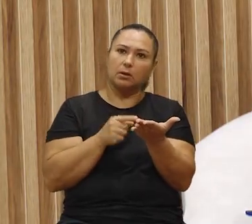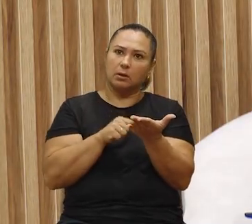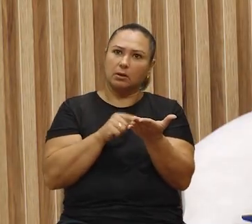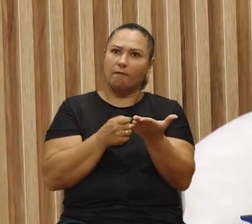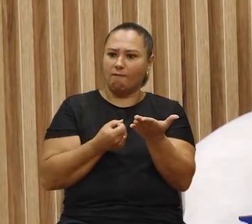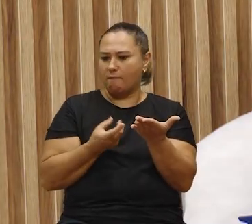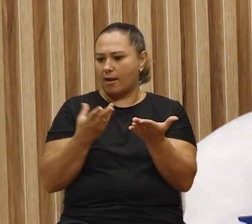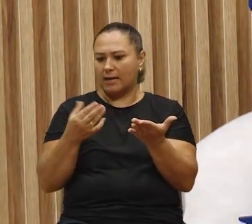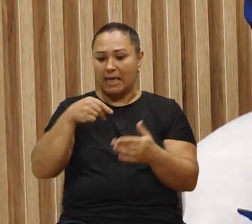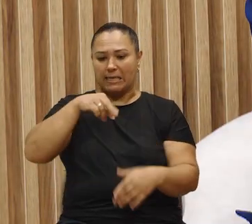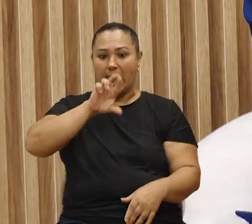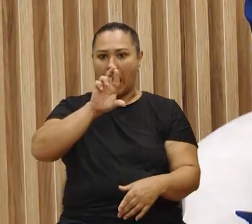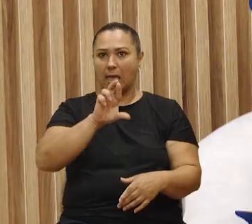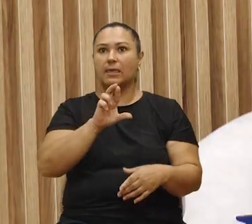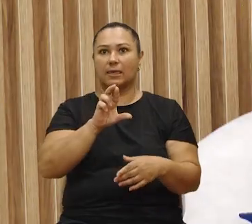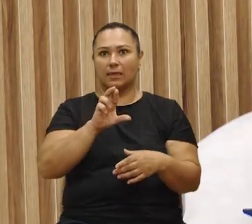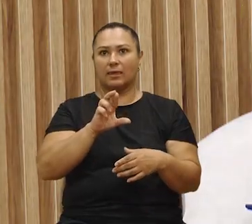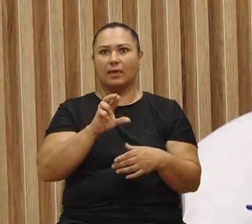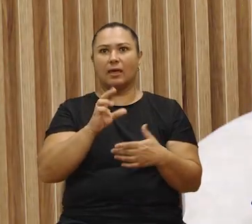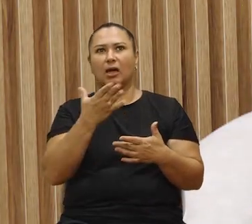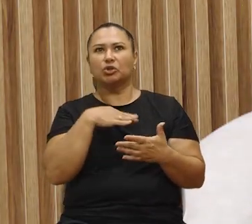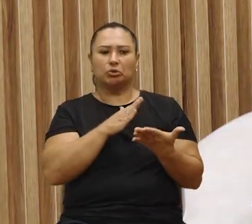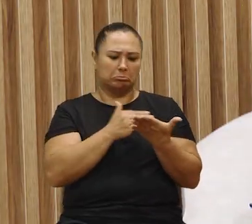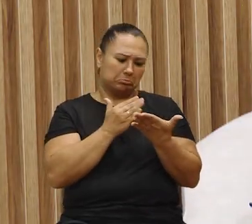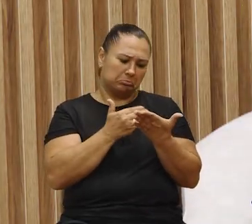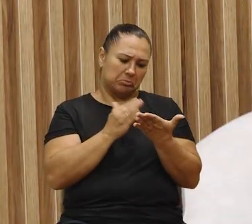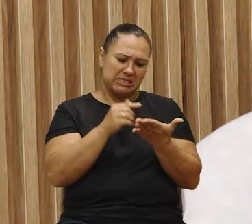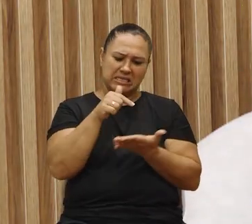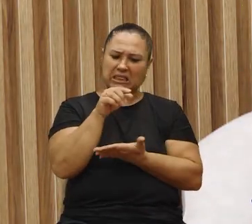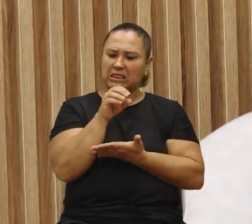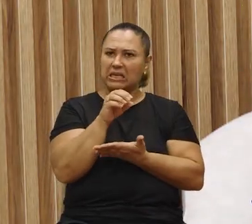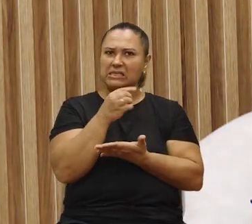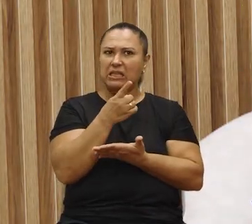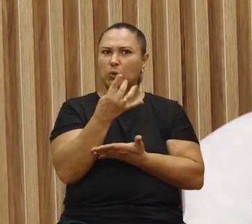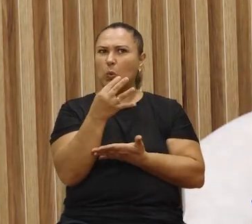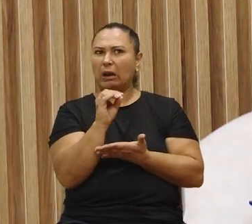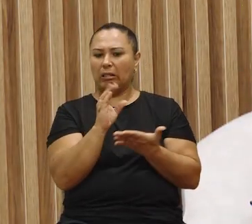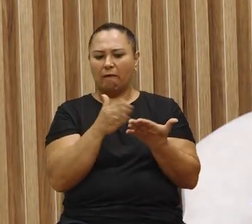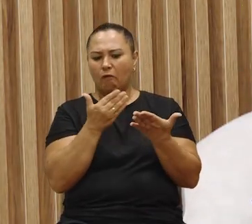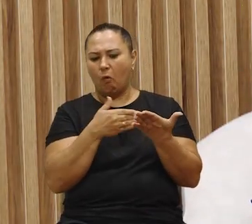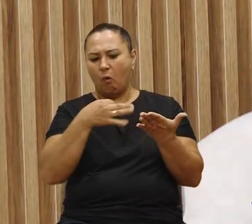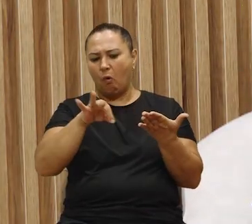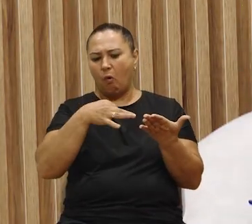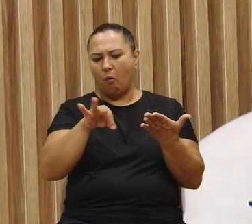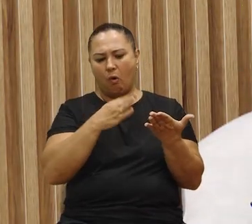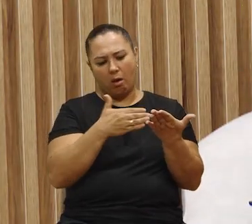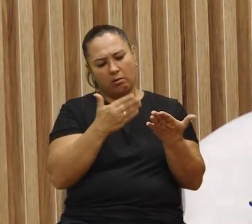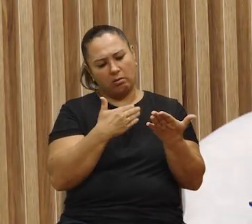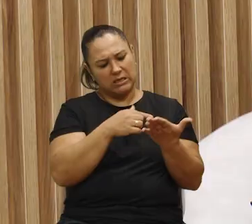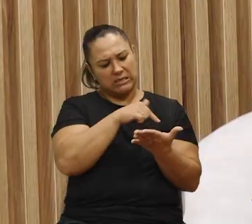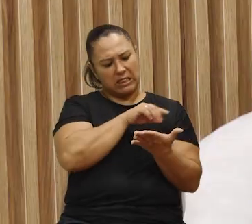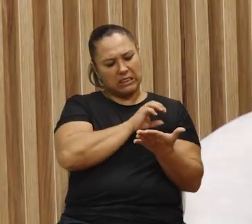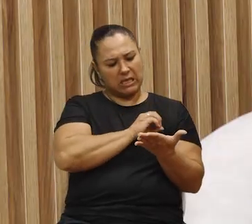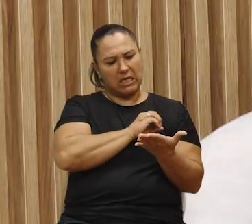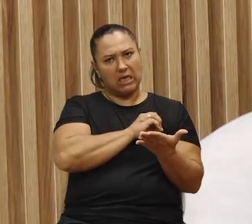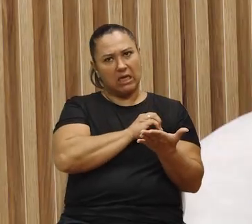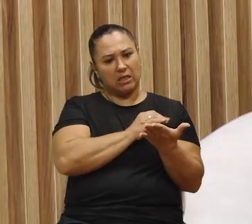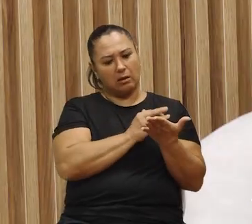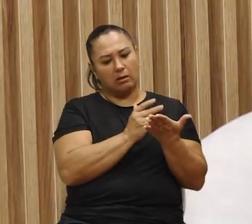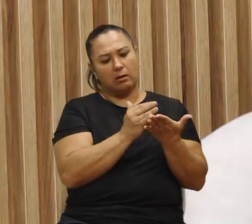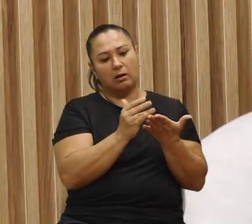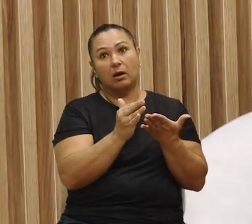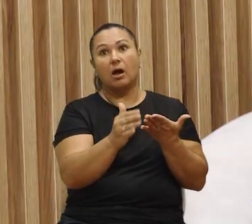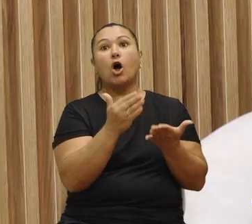como, entre todas as NRs, ele também coloca, acho que da página 70, são 140 e poucas páginas, da